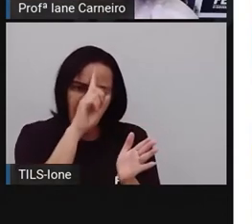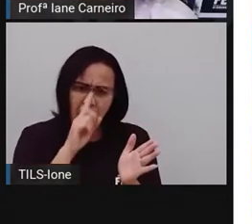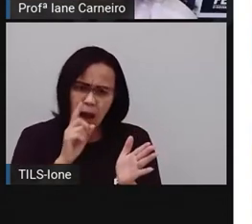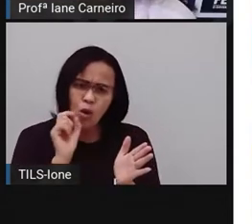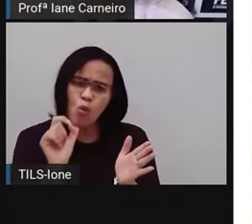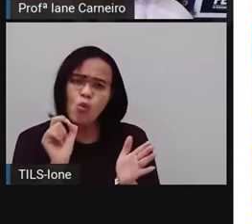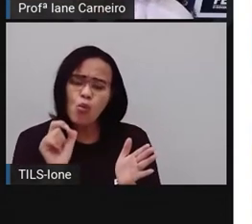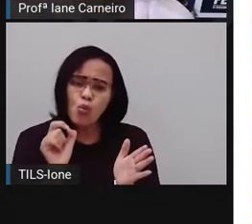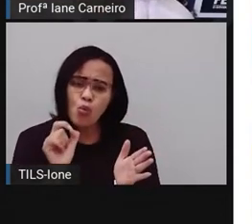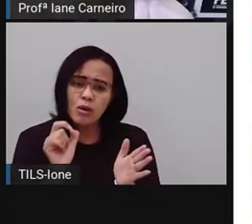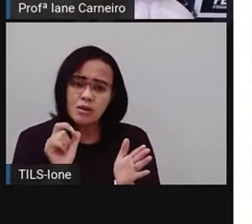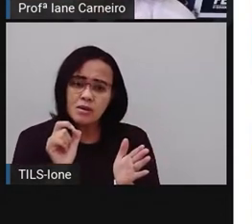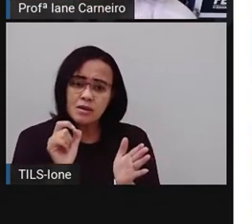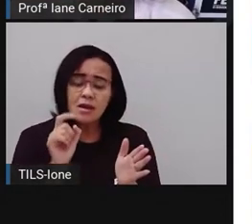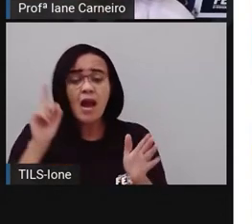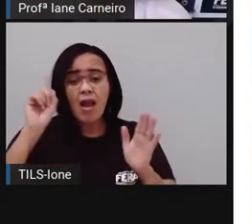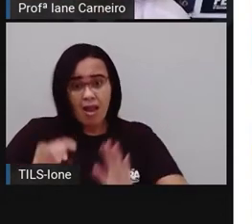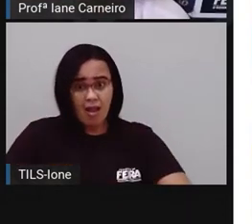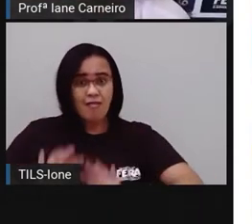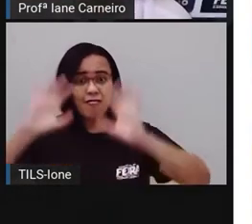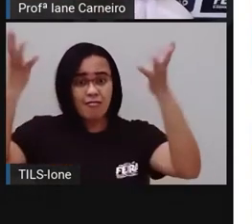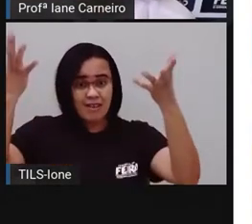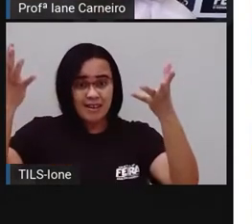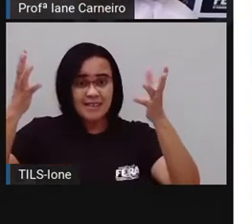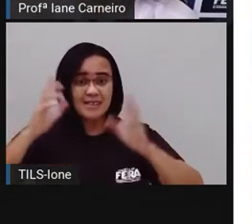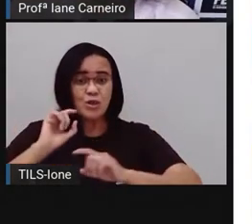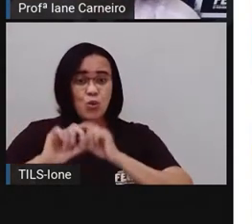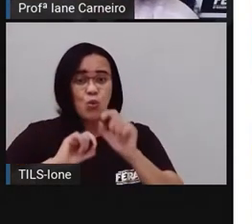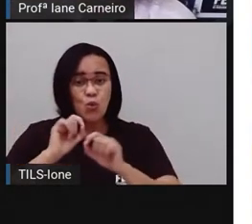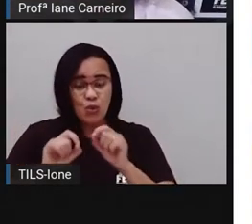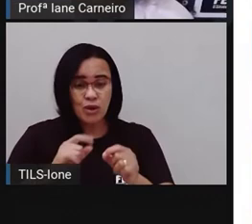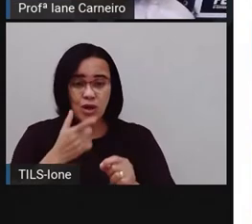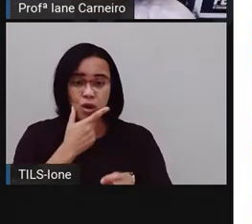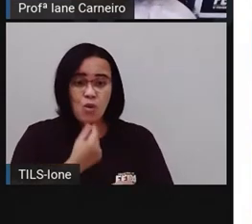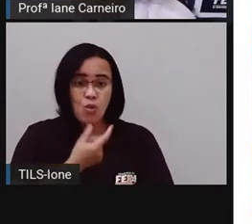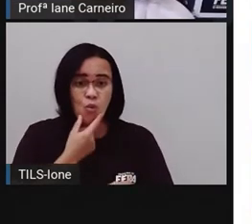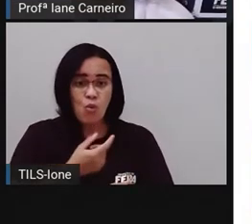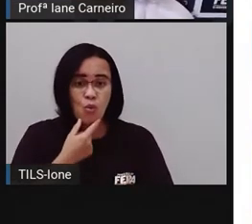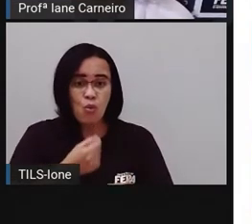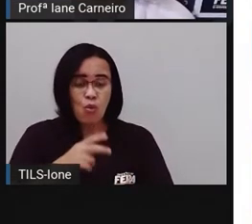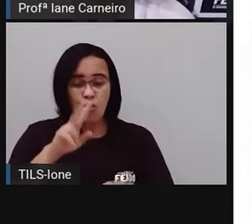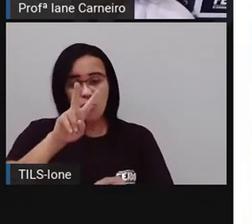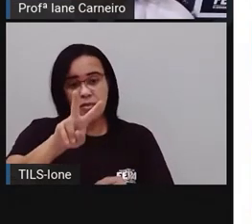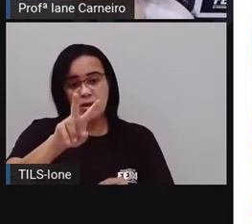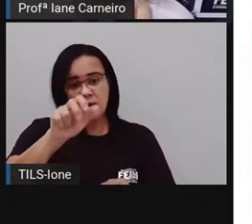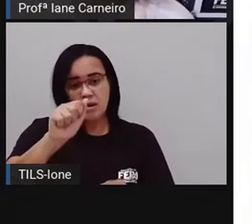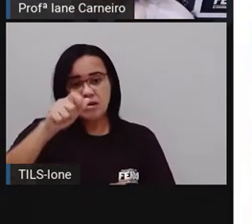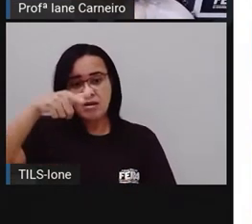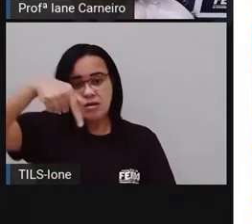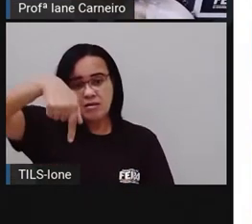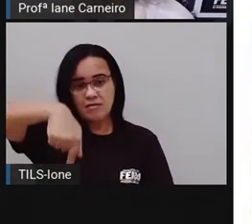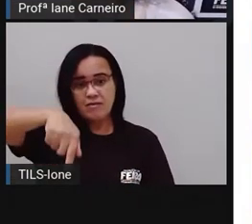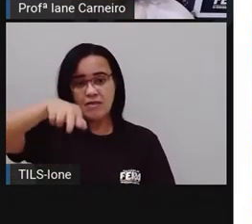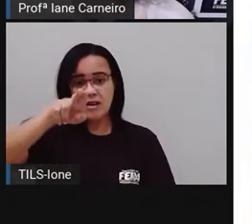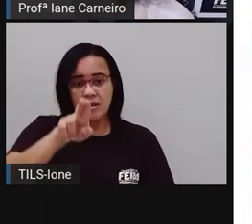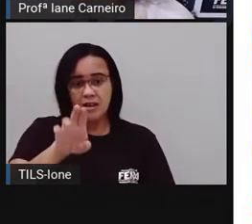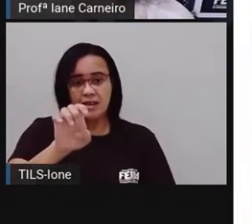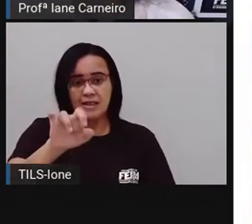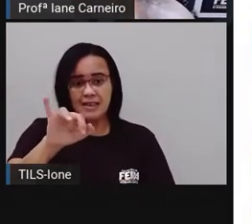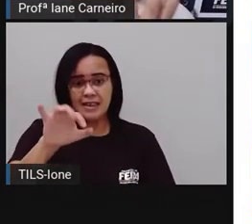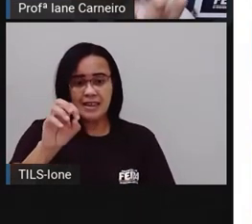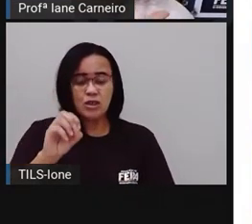vaqueiro da nossa cidade, né. Que é um símbolo que representa a nossa cidade. Então, o artista, né, o